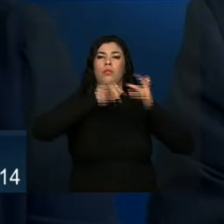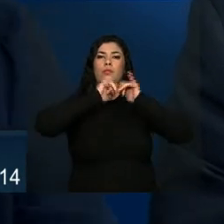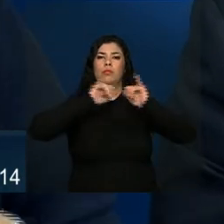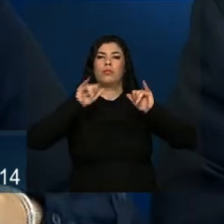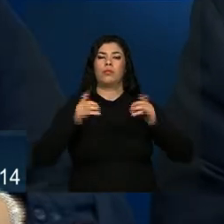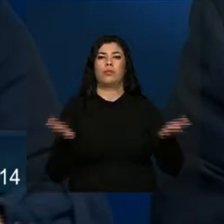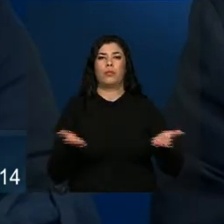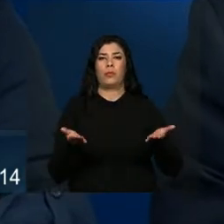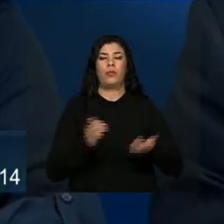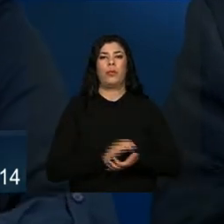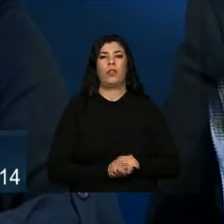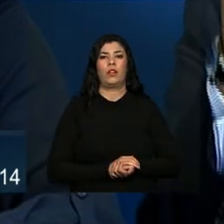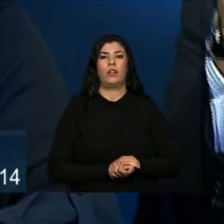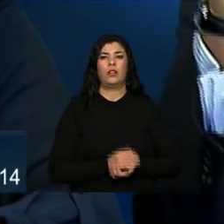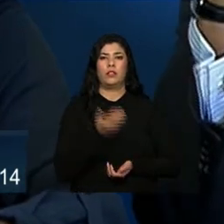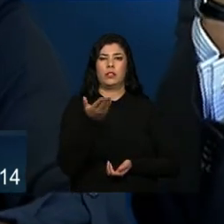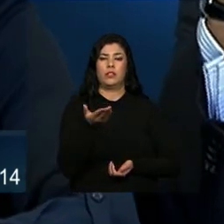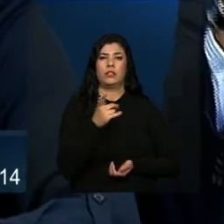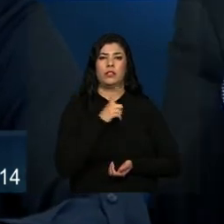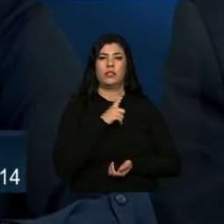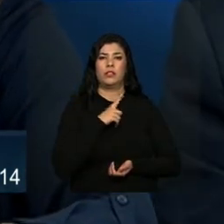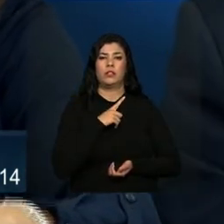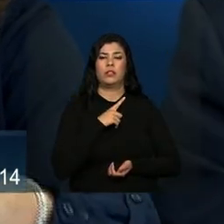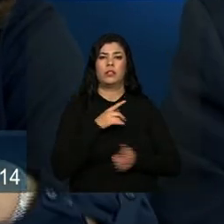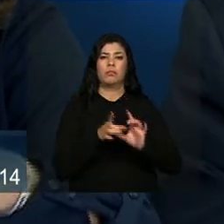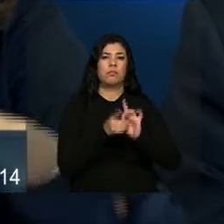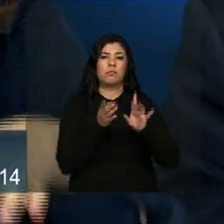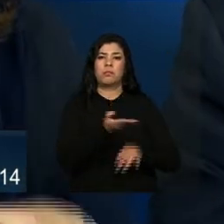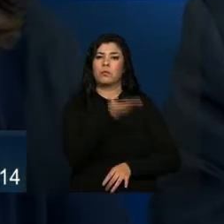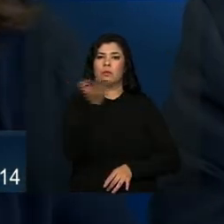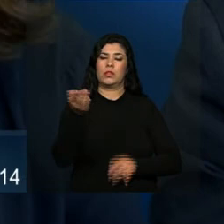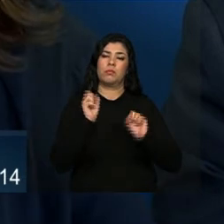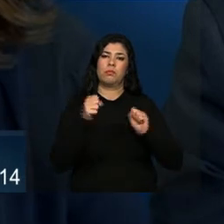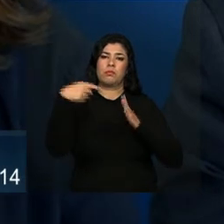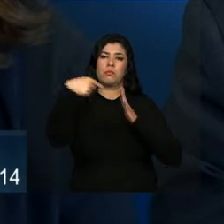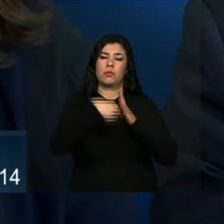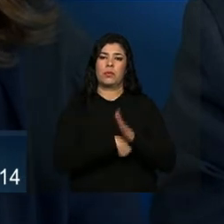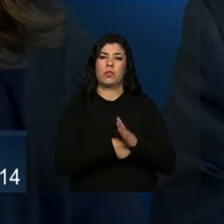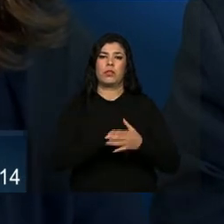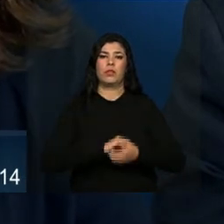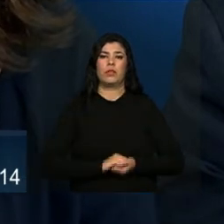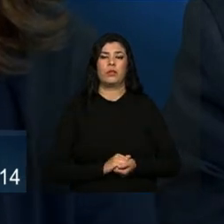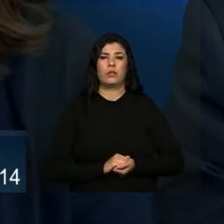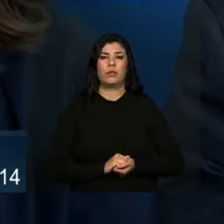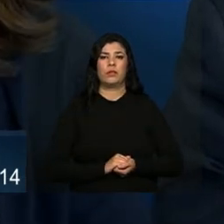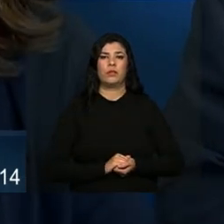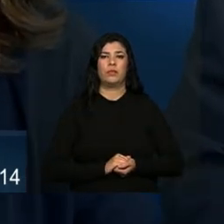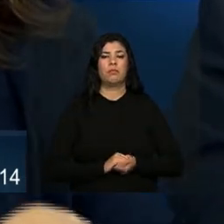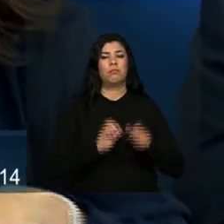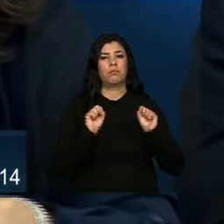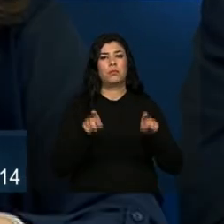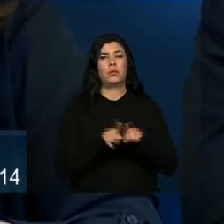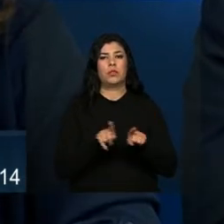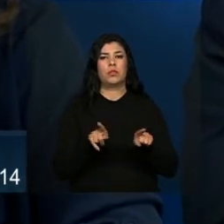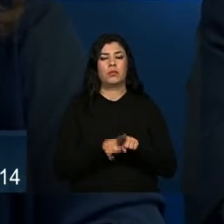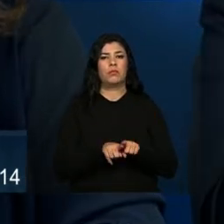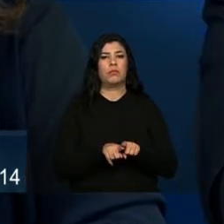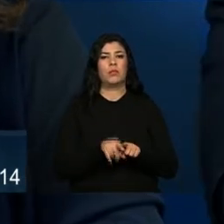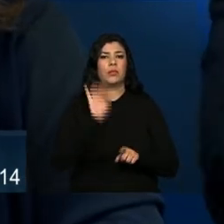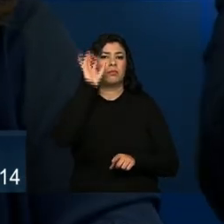partir de agora Laura eu estou à disposição dos Senhores para as perguntas e que o puder